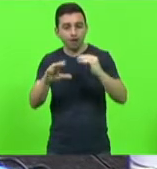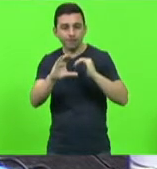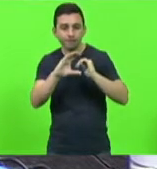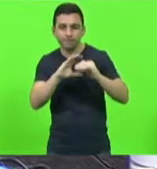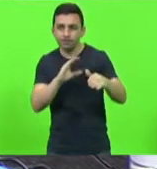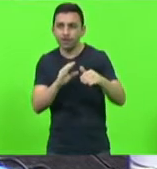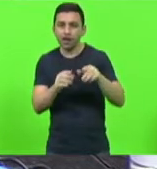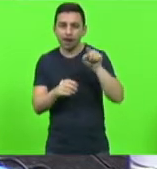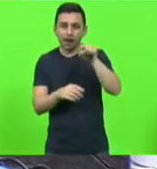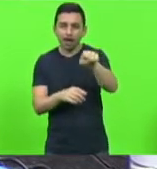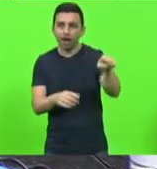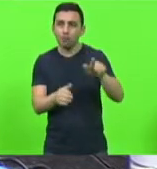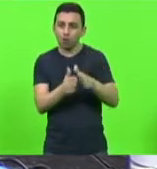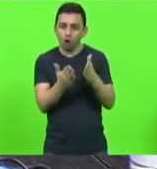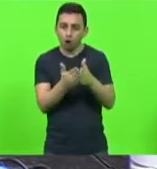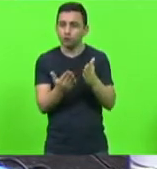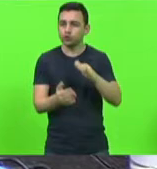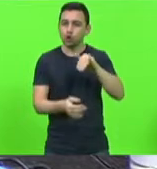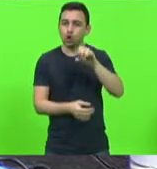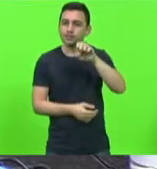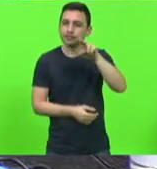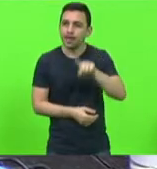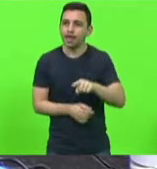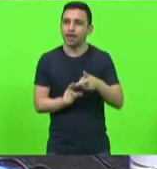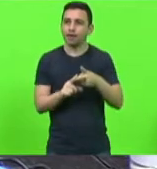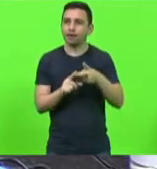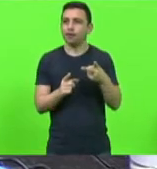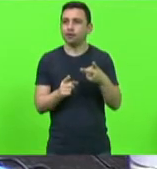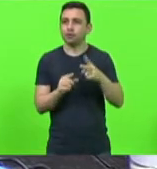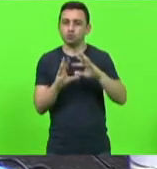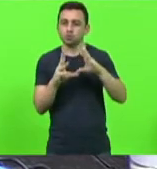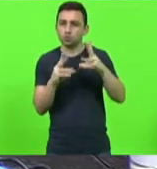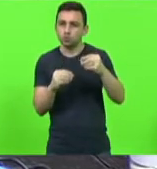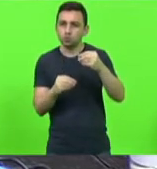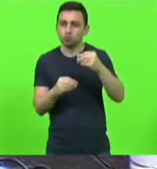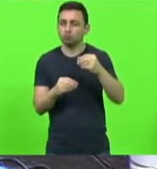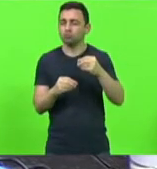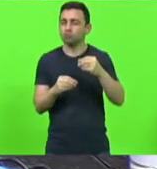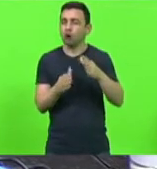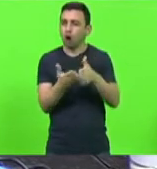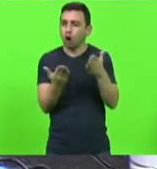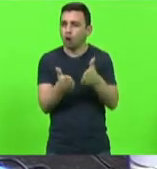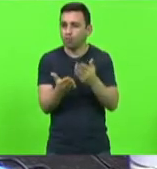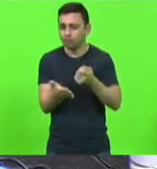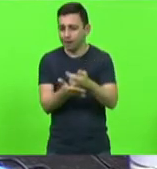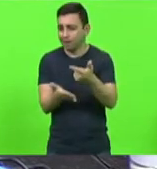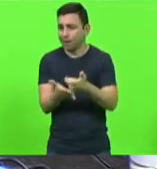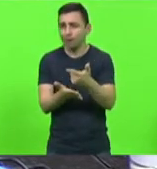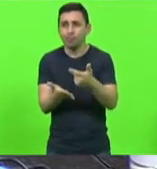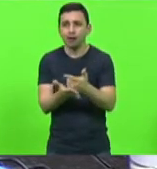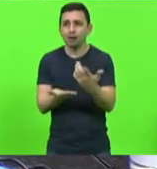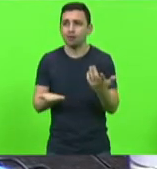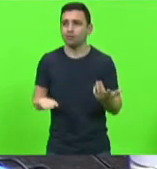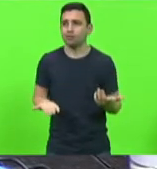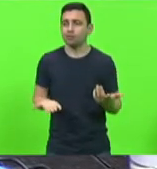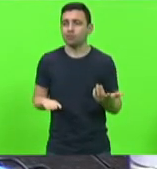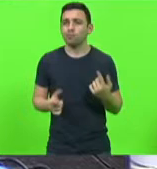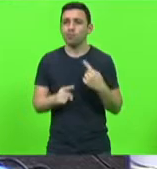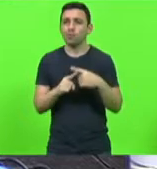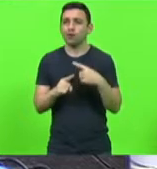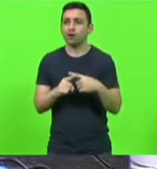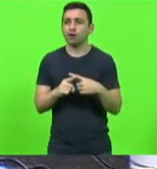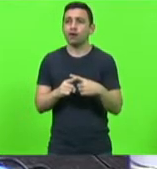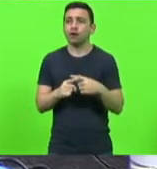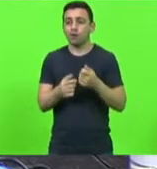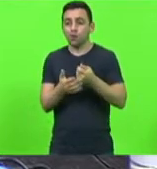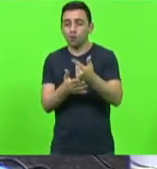Dona Maria, o seu José, o porteiro, a diarista, a população que paga esse custo através das compras que faz no supermercado,